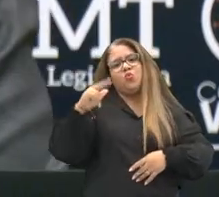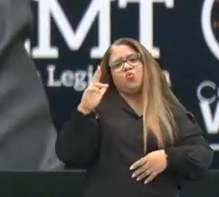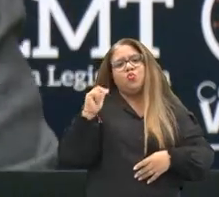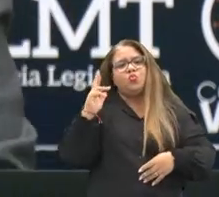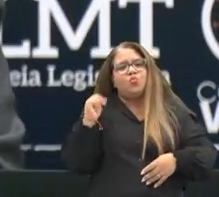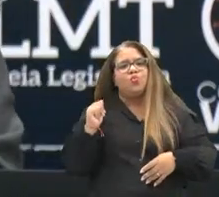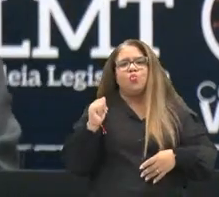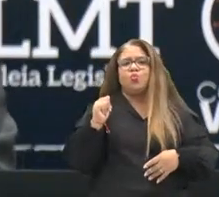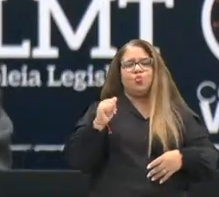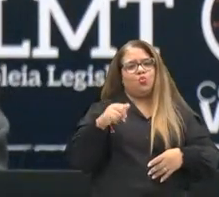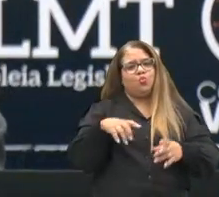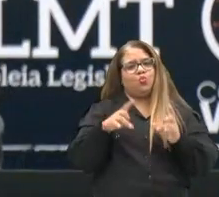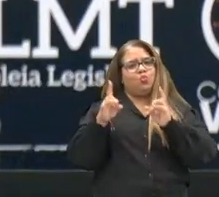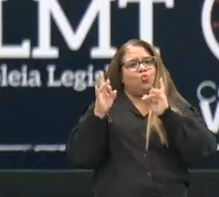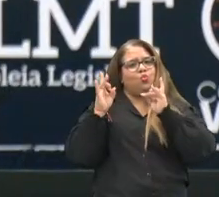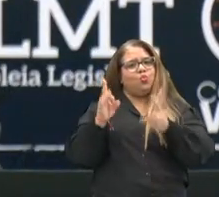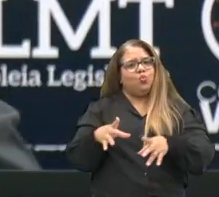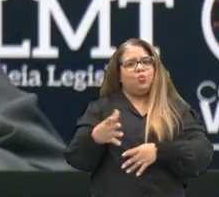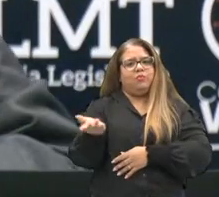círculo vicioso em que vivemos.